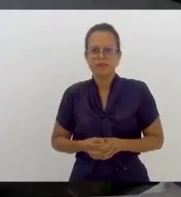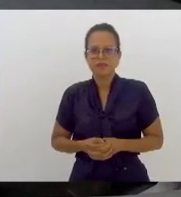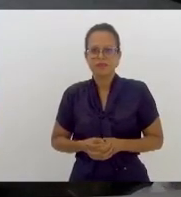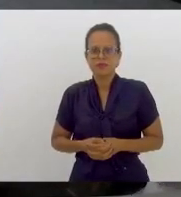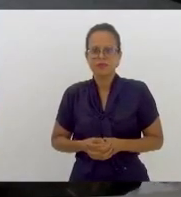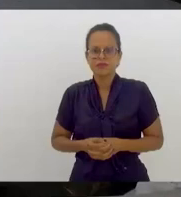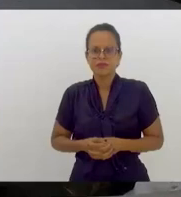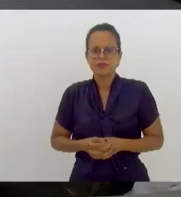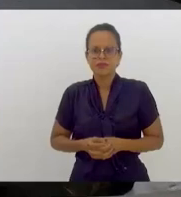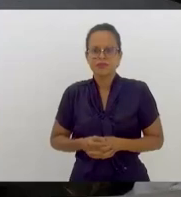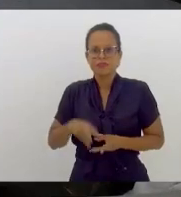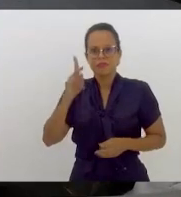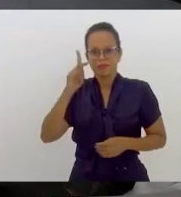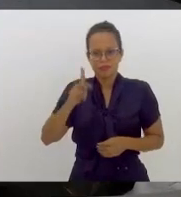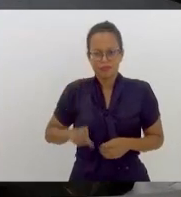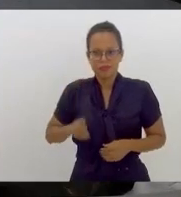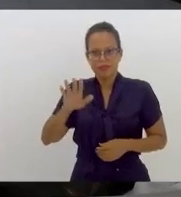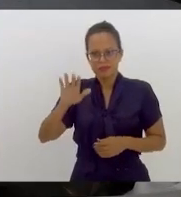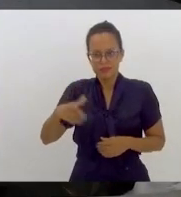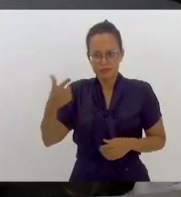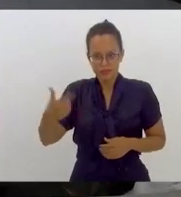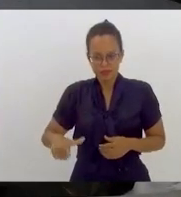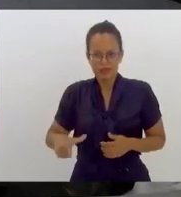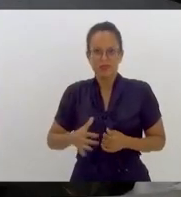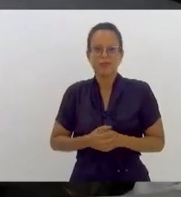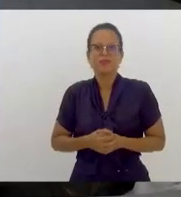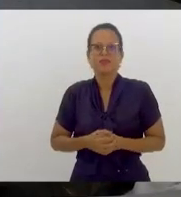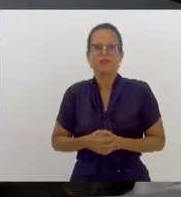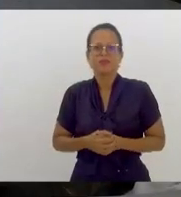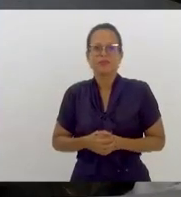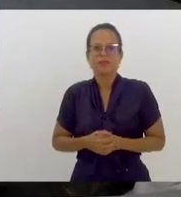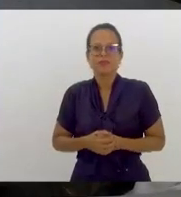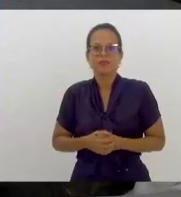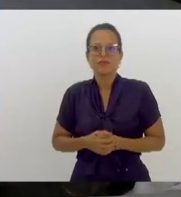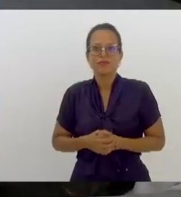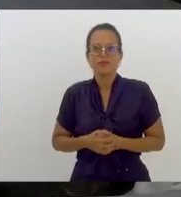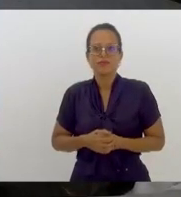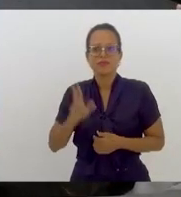A presidência irá proceder à segunda chamada.